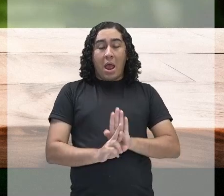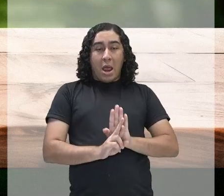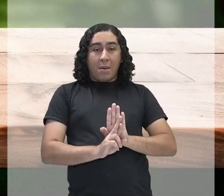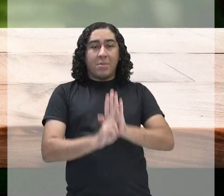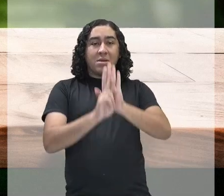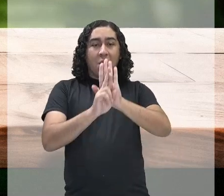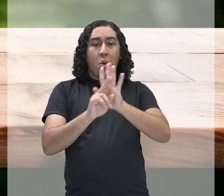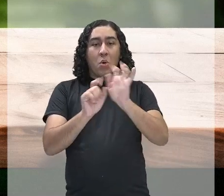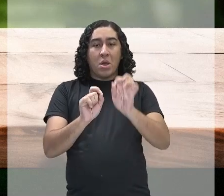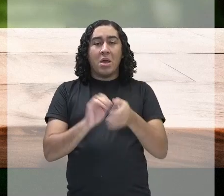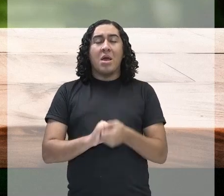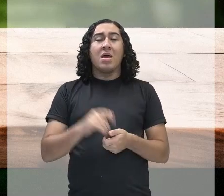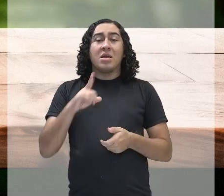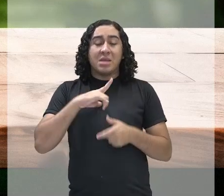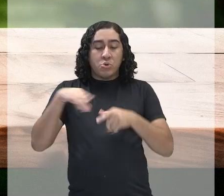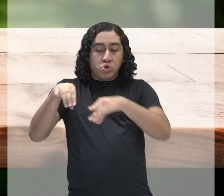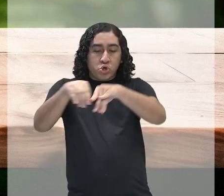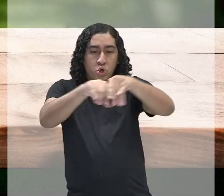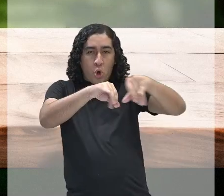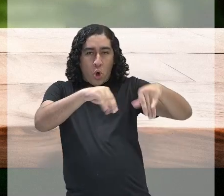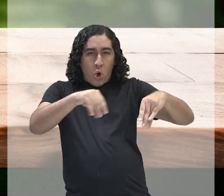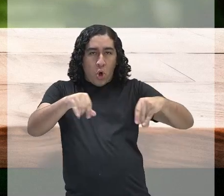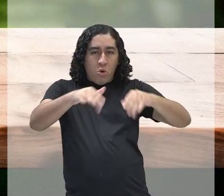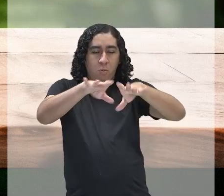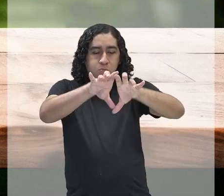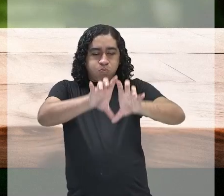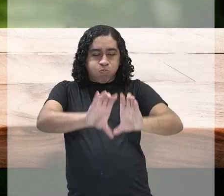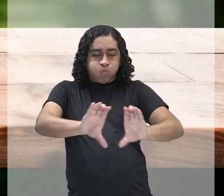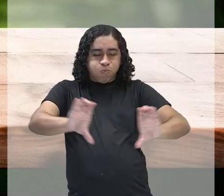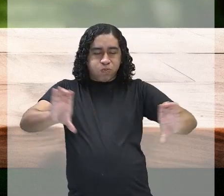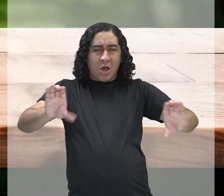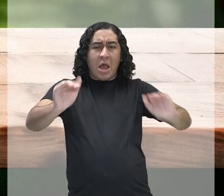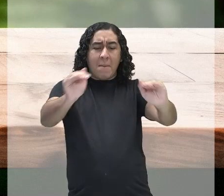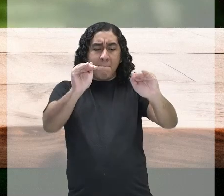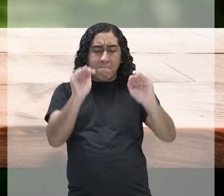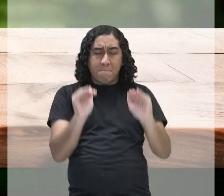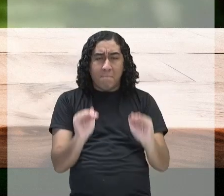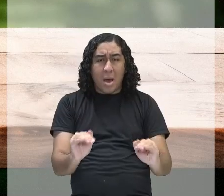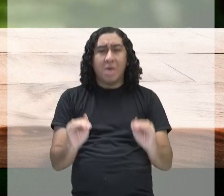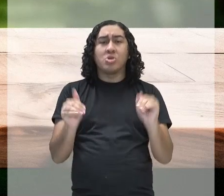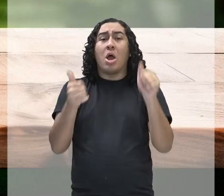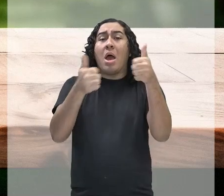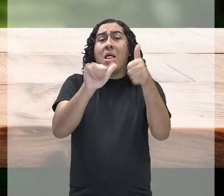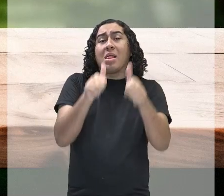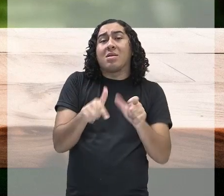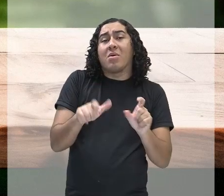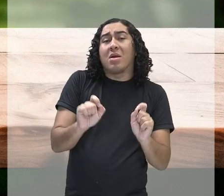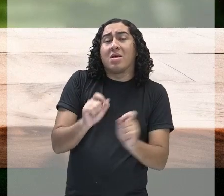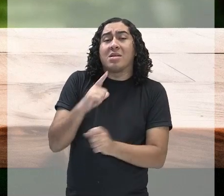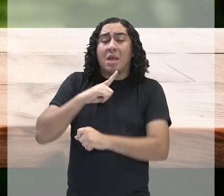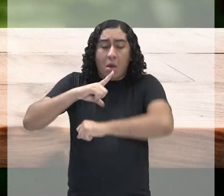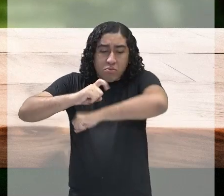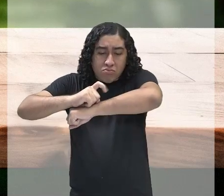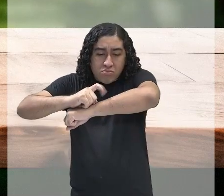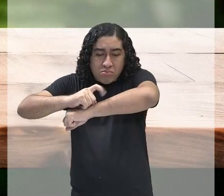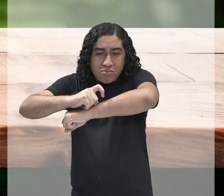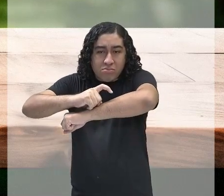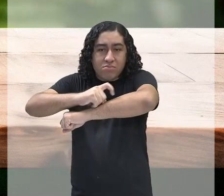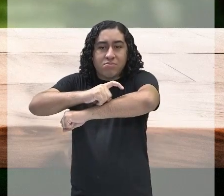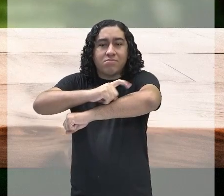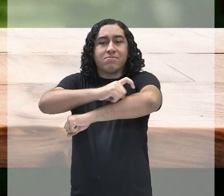representação de um solo, né? Uma terra, e lá embaixo do solo a gente consegue observar um animalzinho caminhando, né?